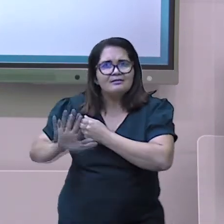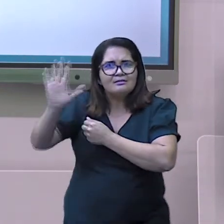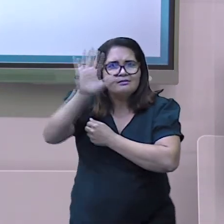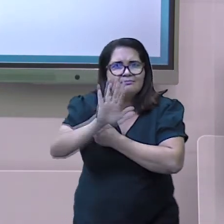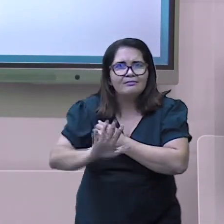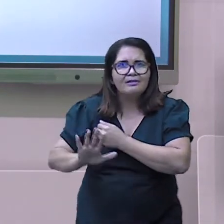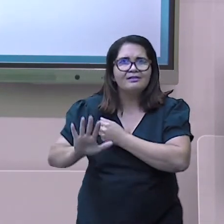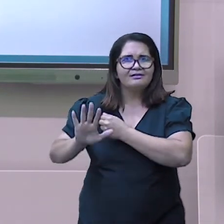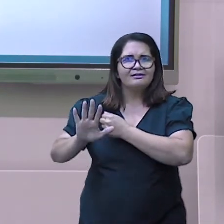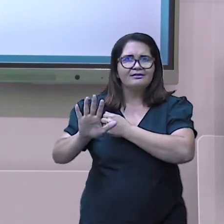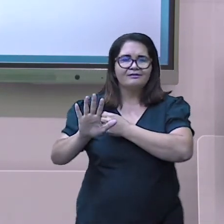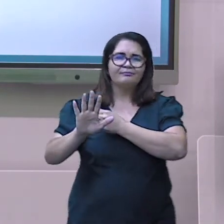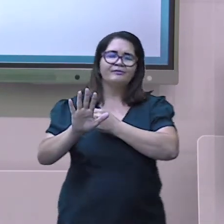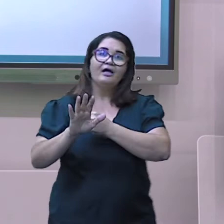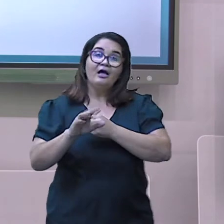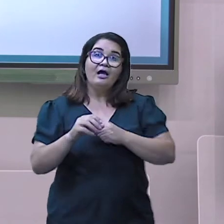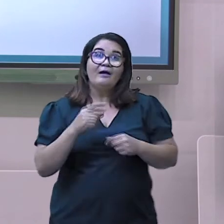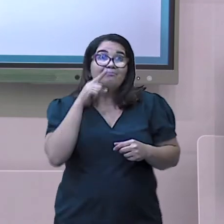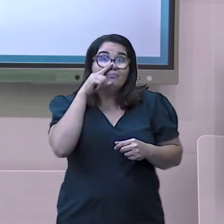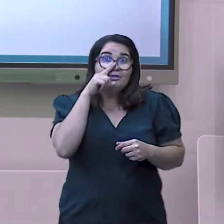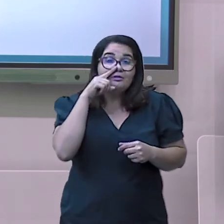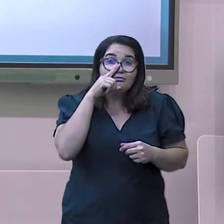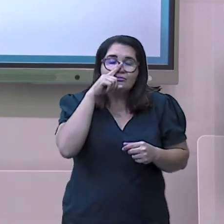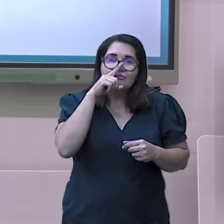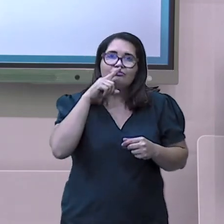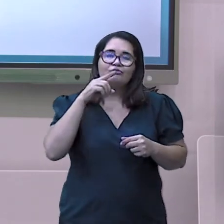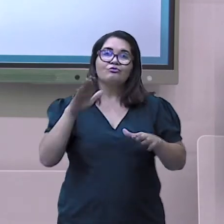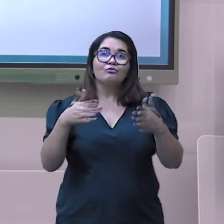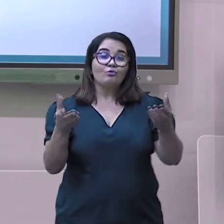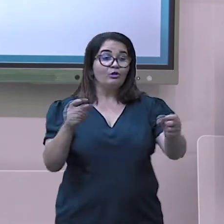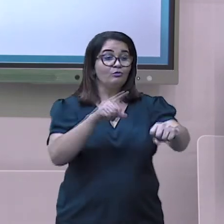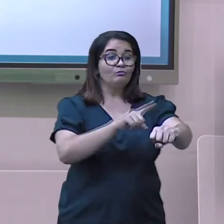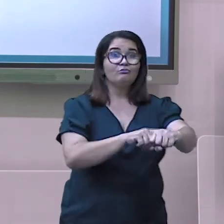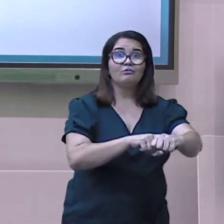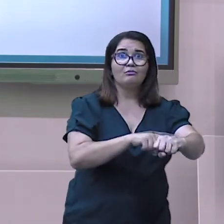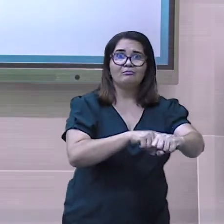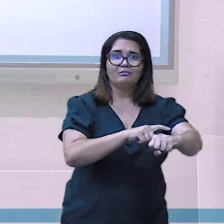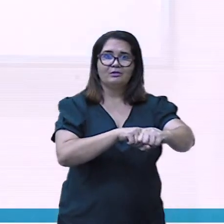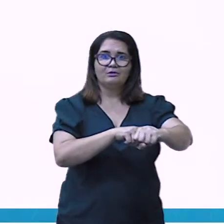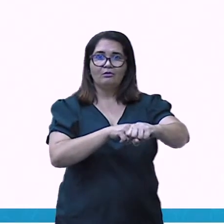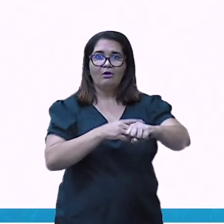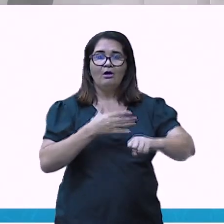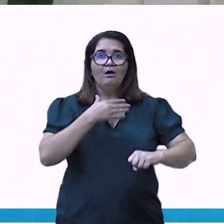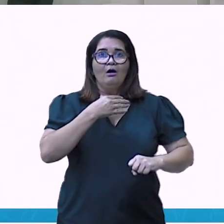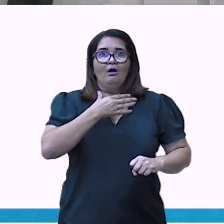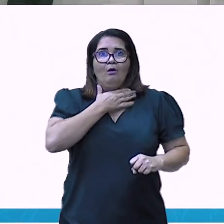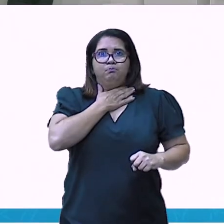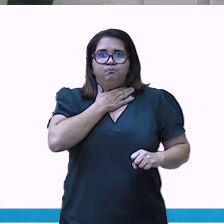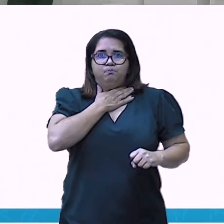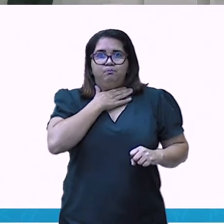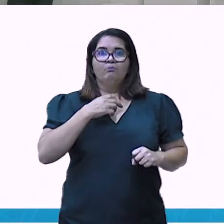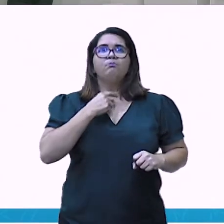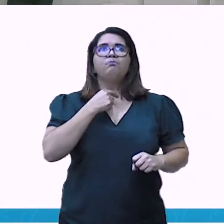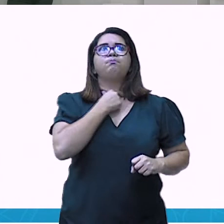para caracterizar dificuldade de respirar devido à presença de um corpo